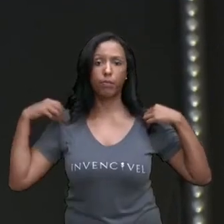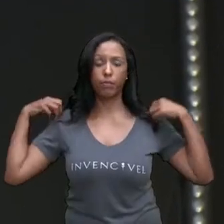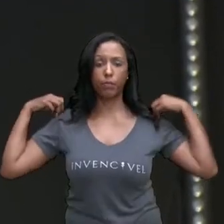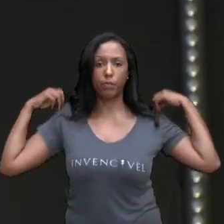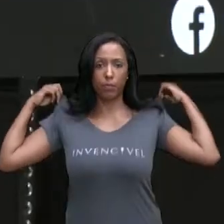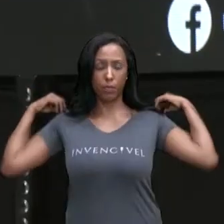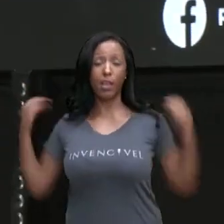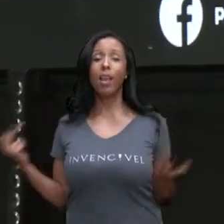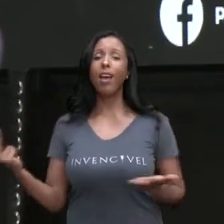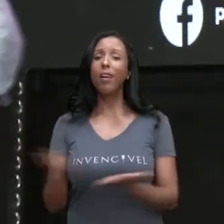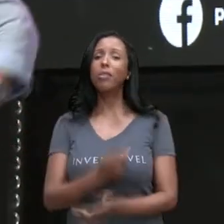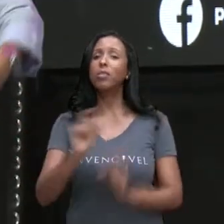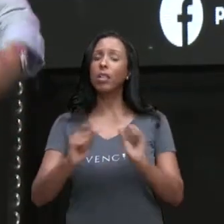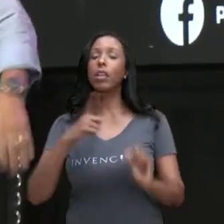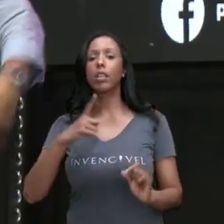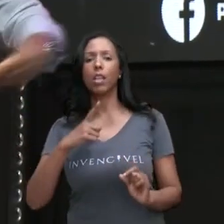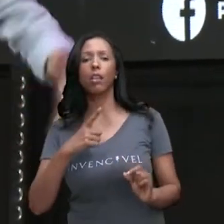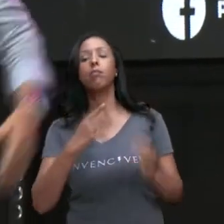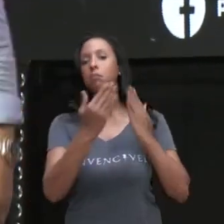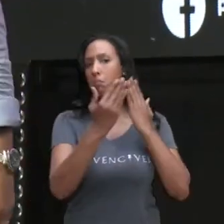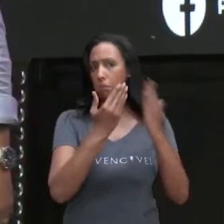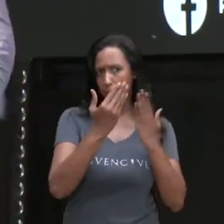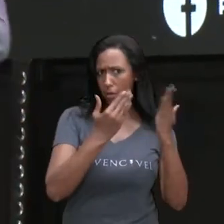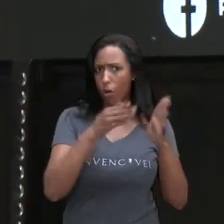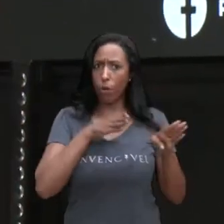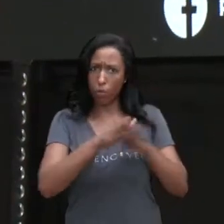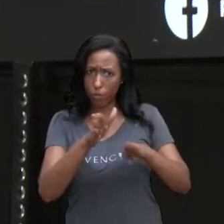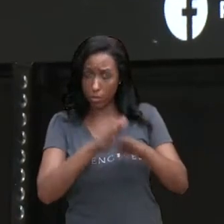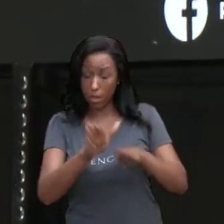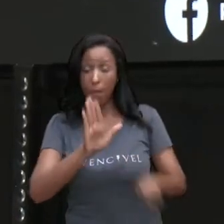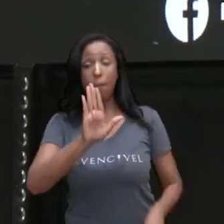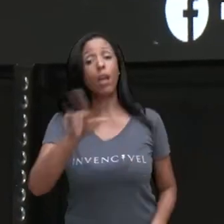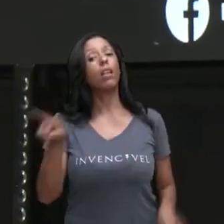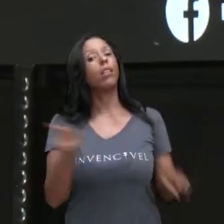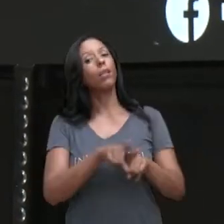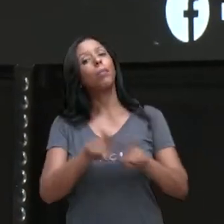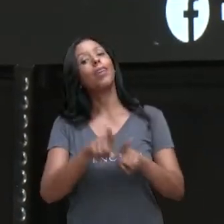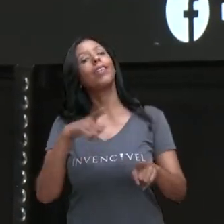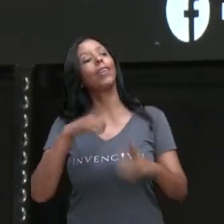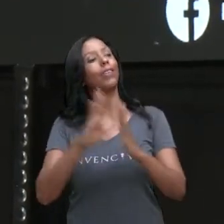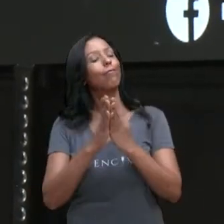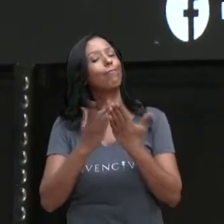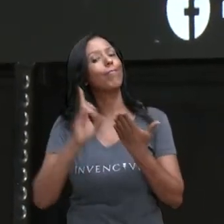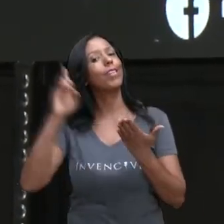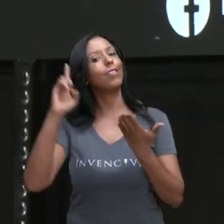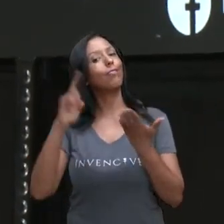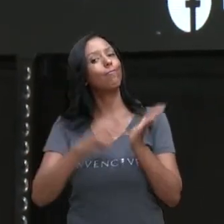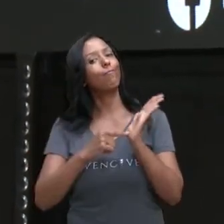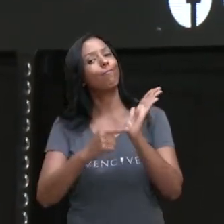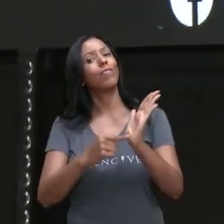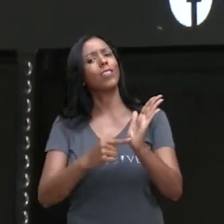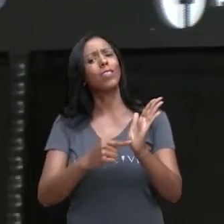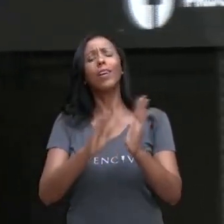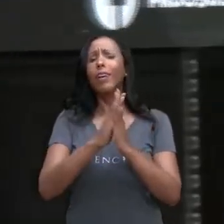Tem. Tem orientação de um psicólogo? Tem. Mas tem palavra de Deus, e a palavra de Deus